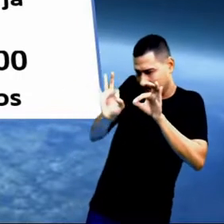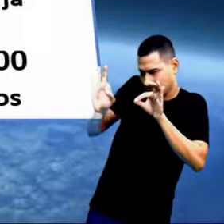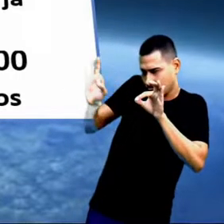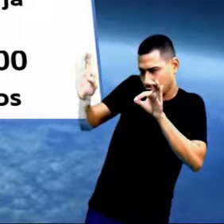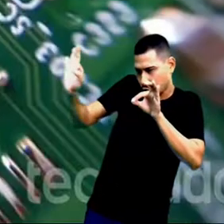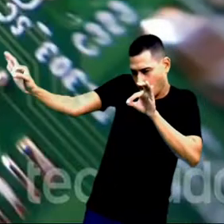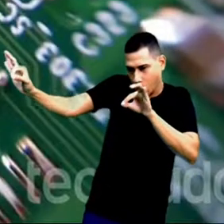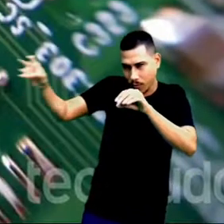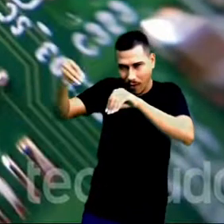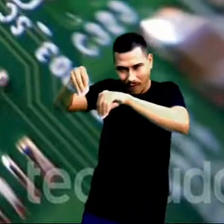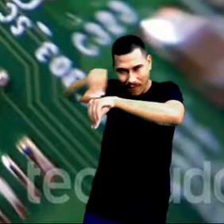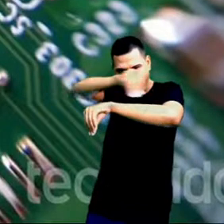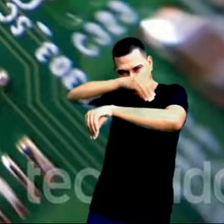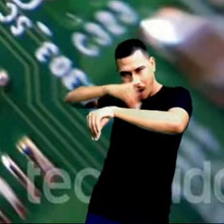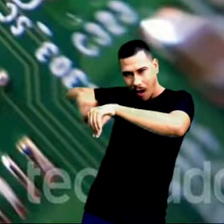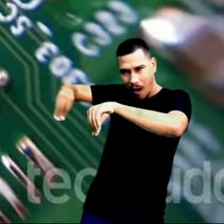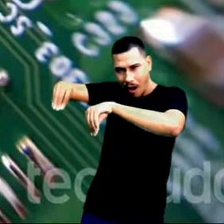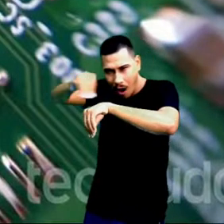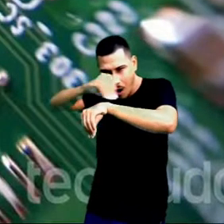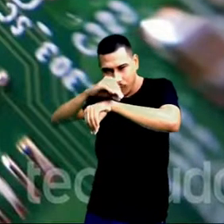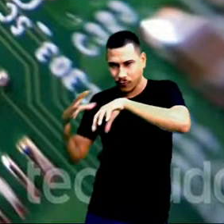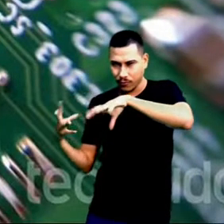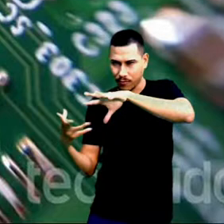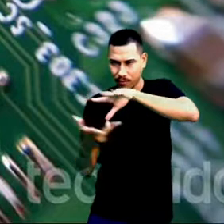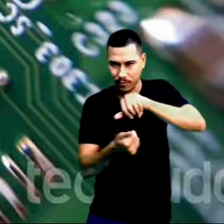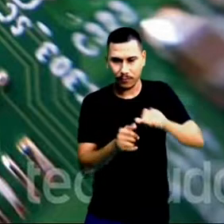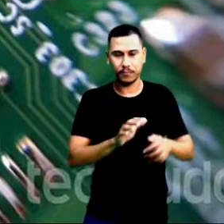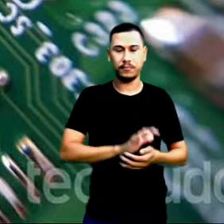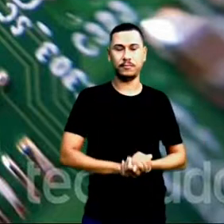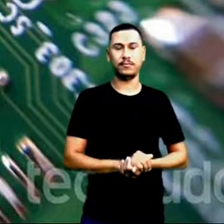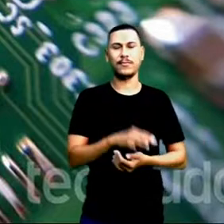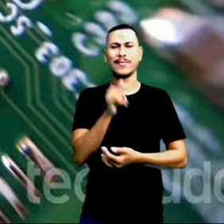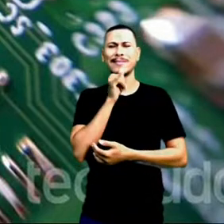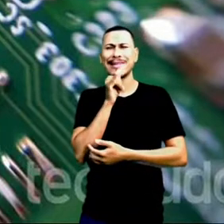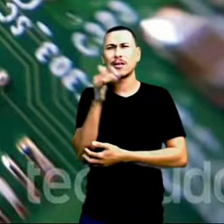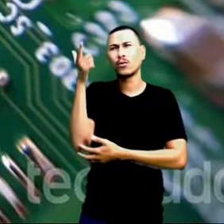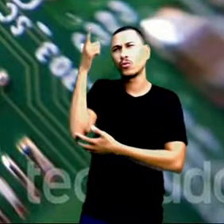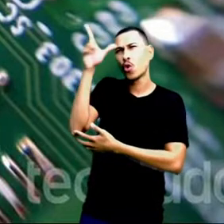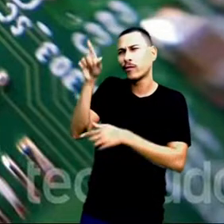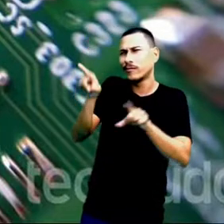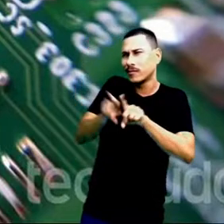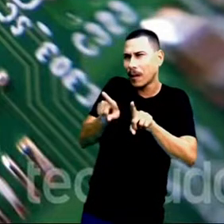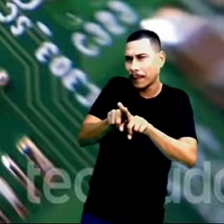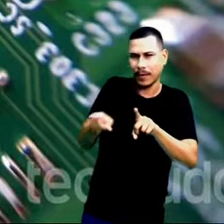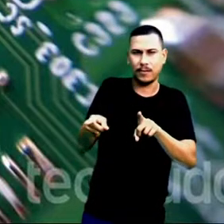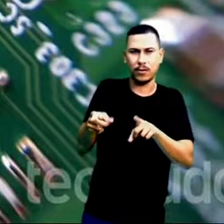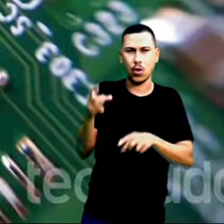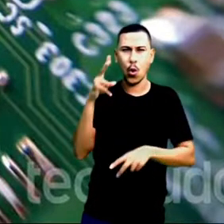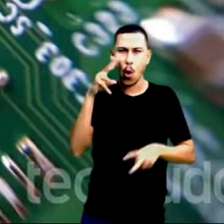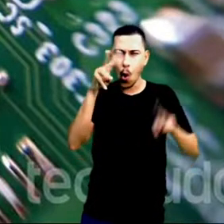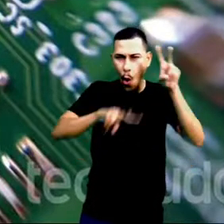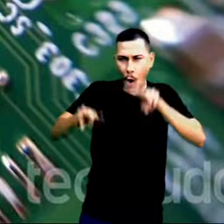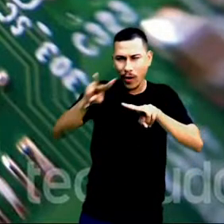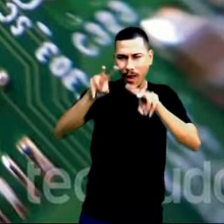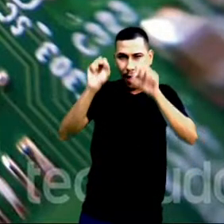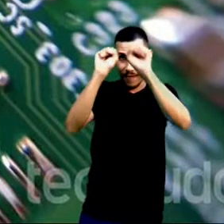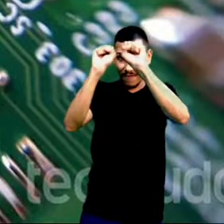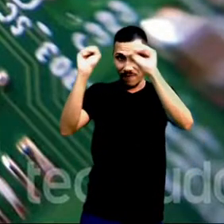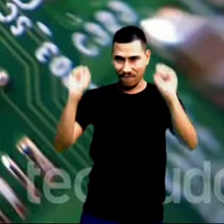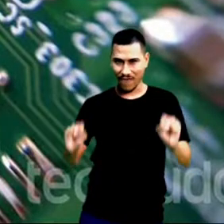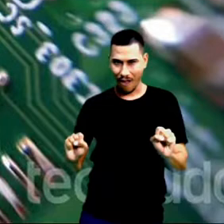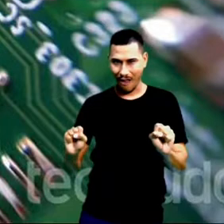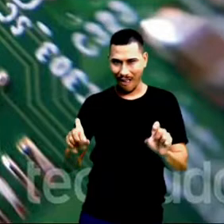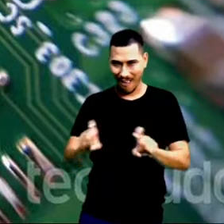torno do planeta. Outro exemplo é o exemplo dos processadores e chips da